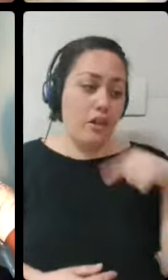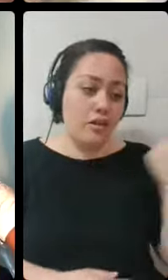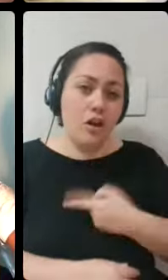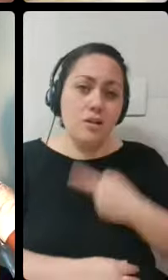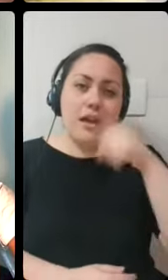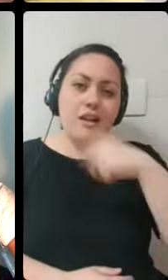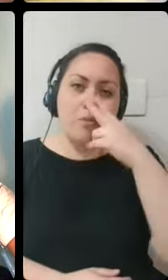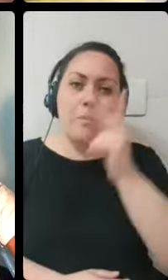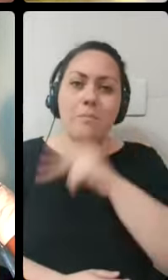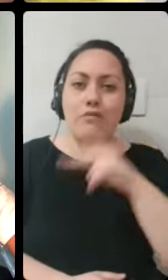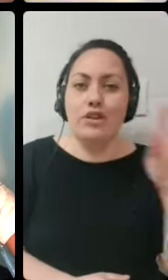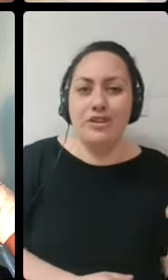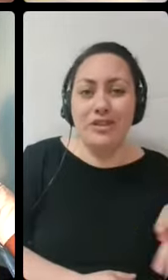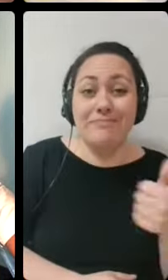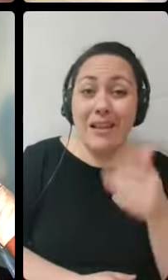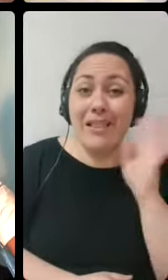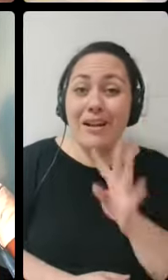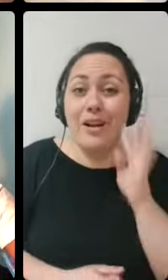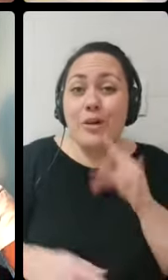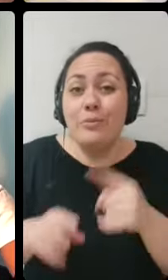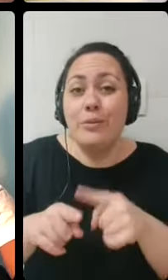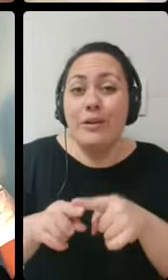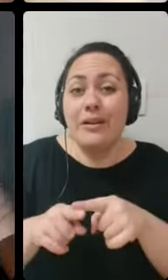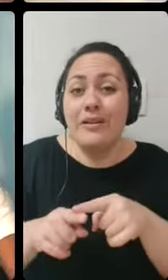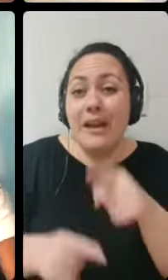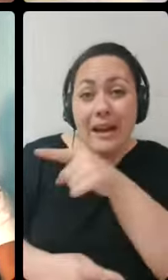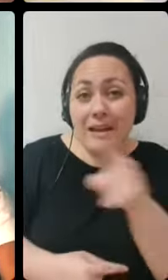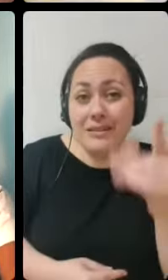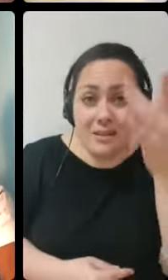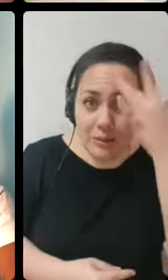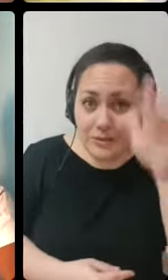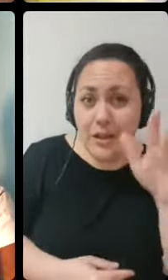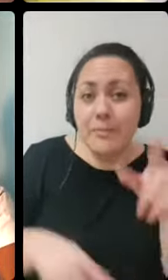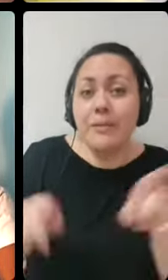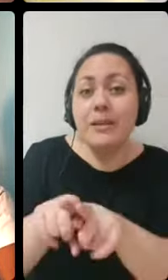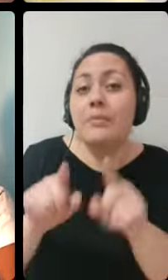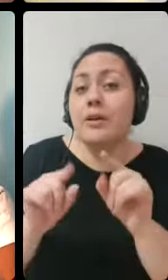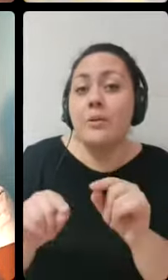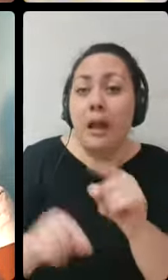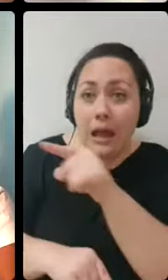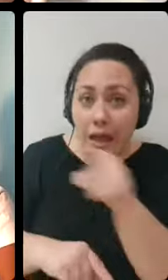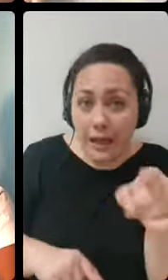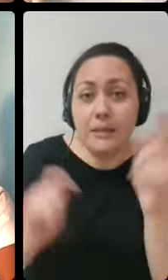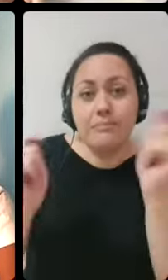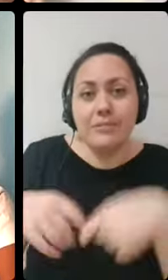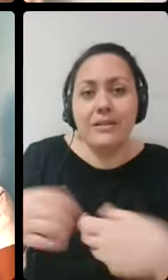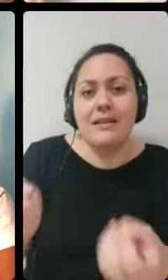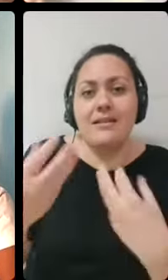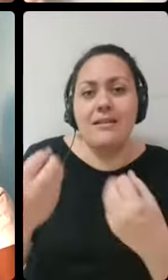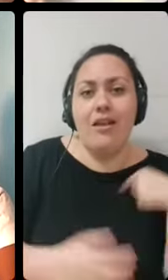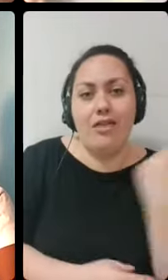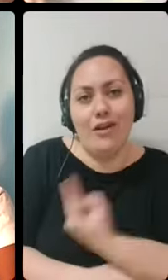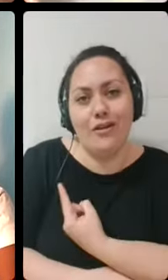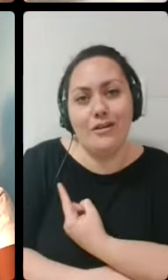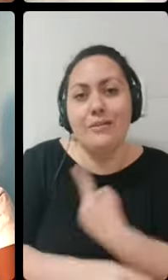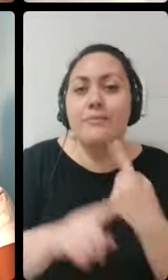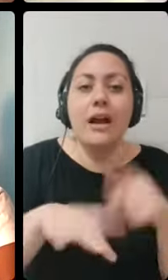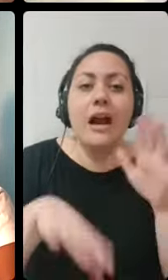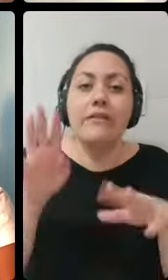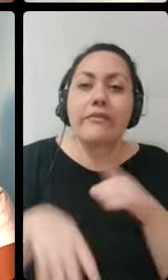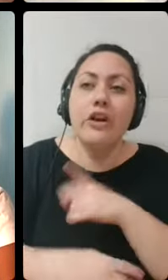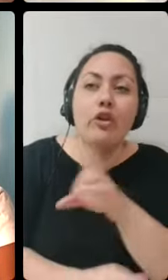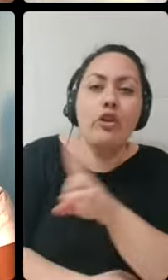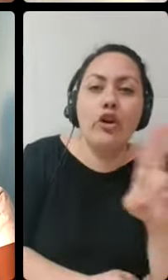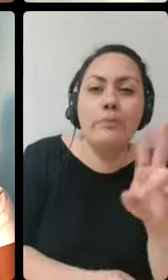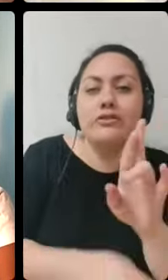legal, porque eles também não sabiam que eles estavam nos ensinando muita coisa. Tipo, tinha um nomezinho diferente que eles chamavam uma doença. Tinha